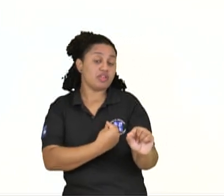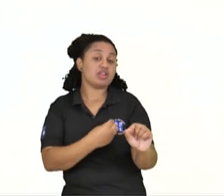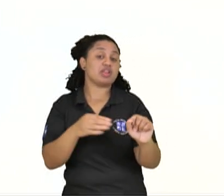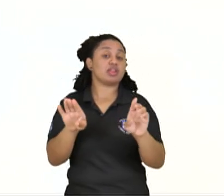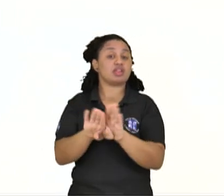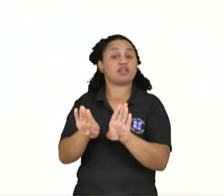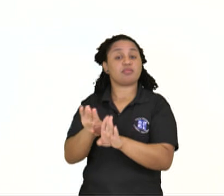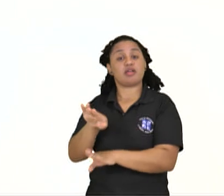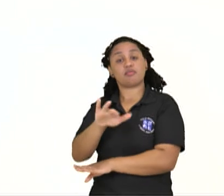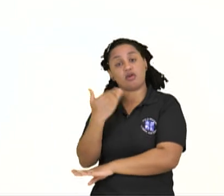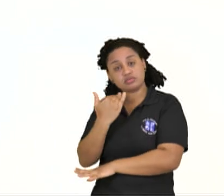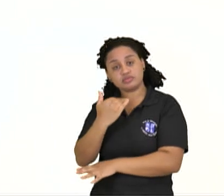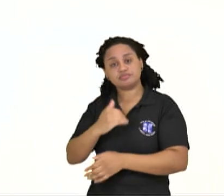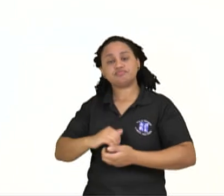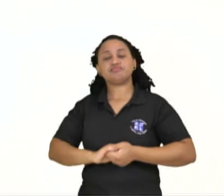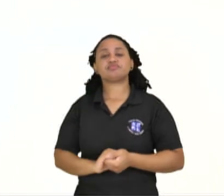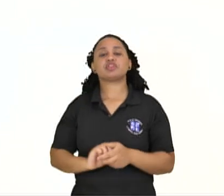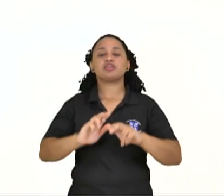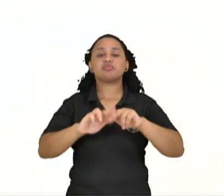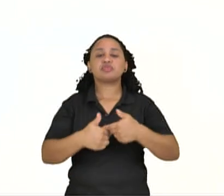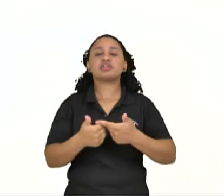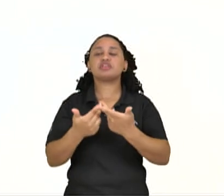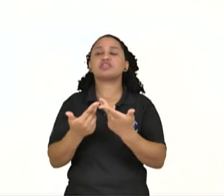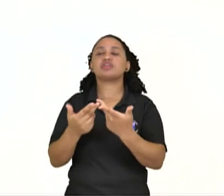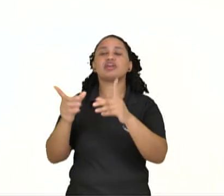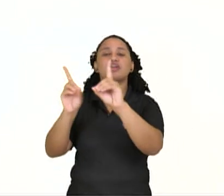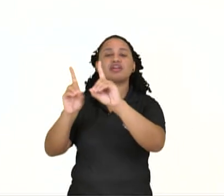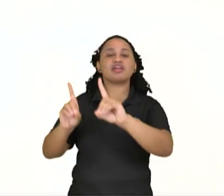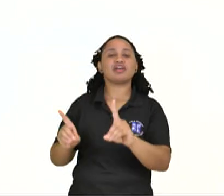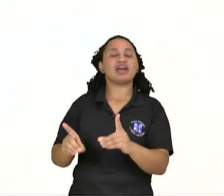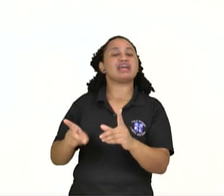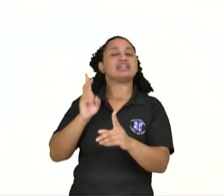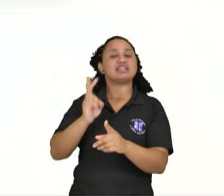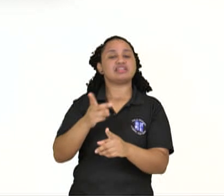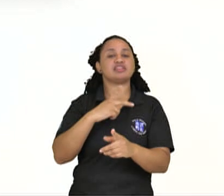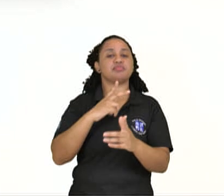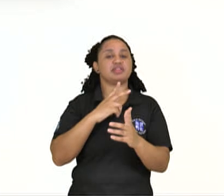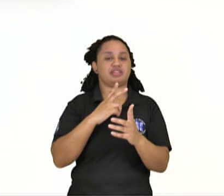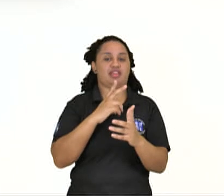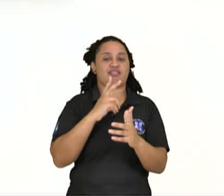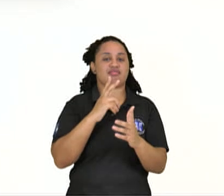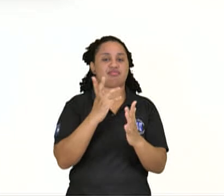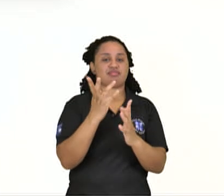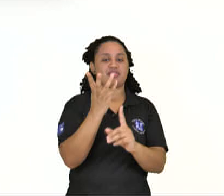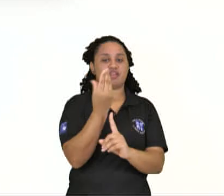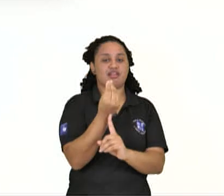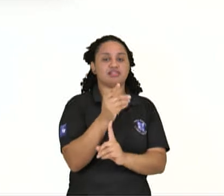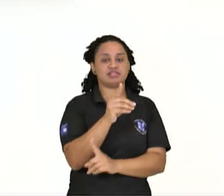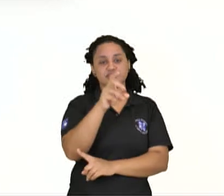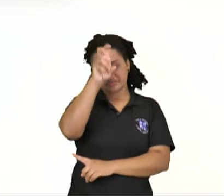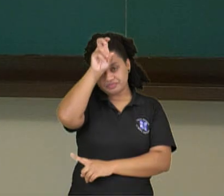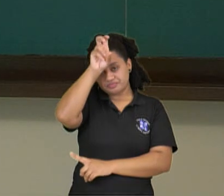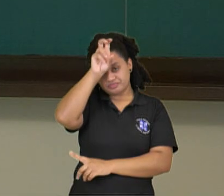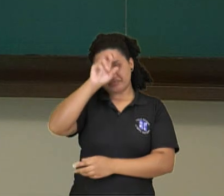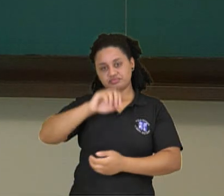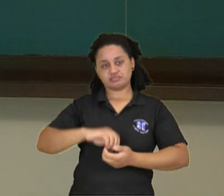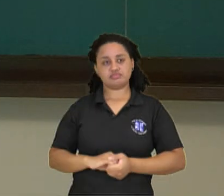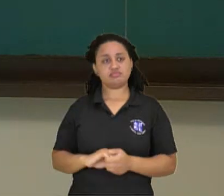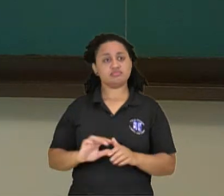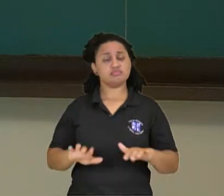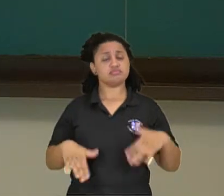eram politeístas? Ou seja, acreditavam em vários deuses. Eles também acreditavam na vida após